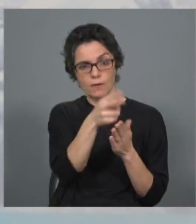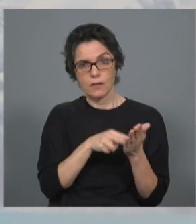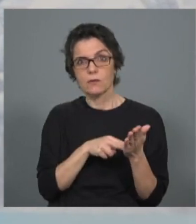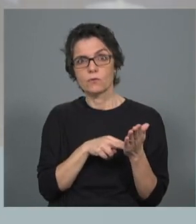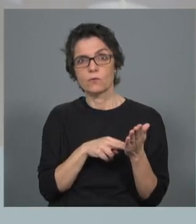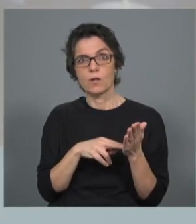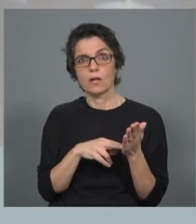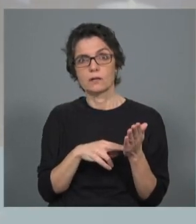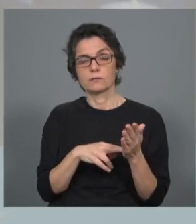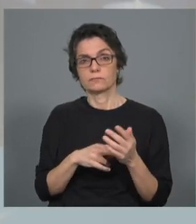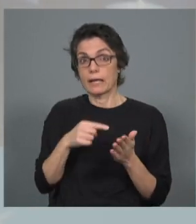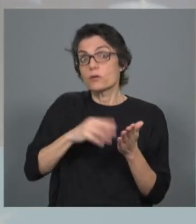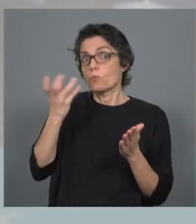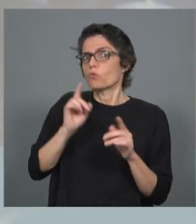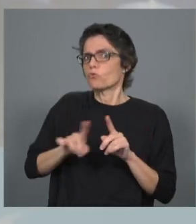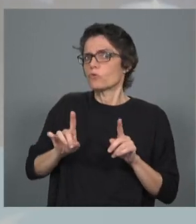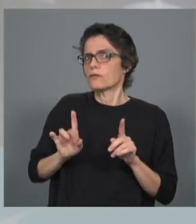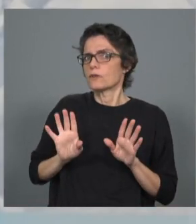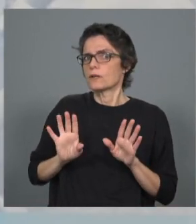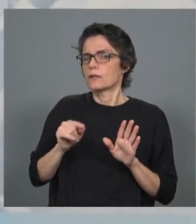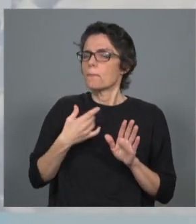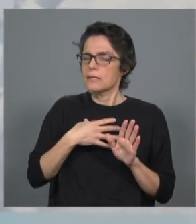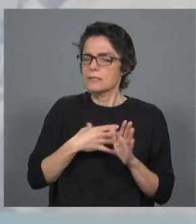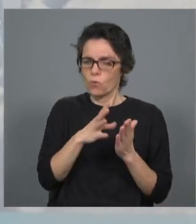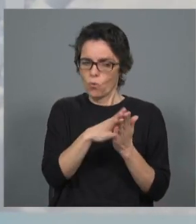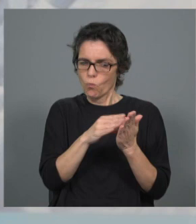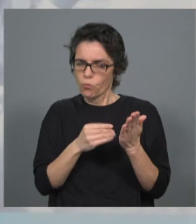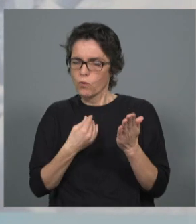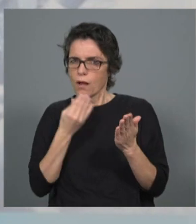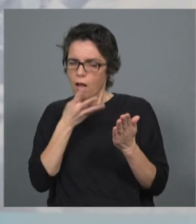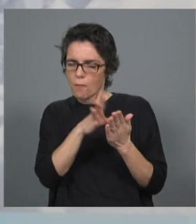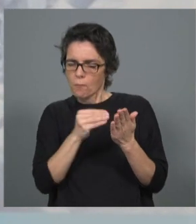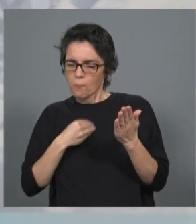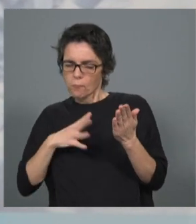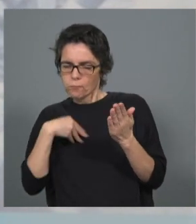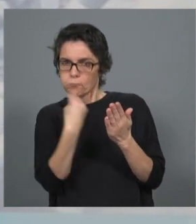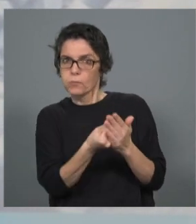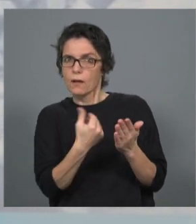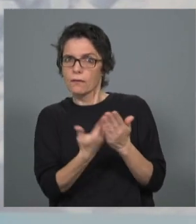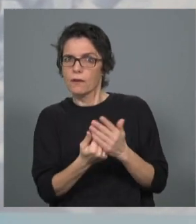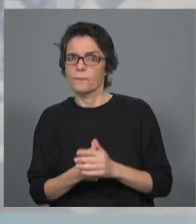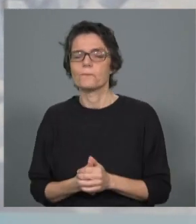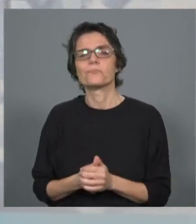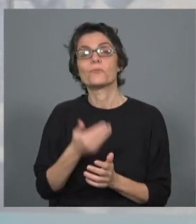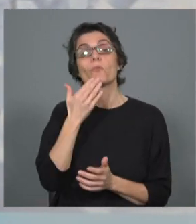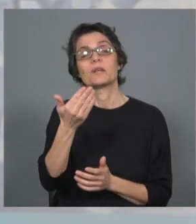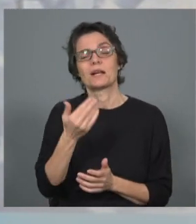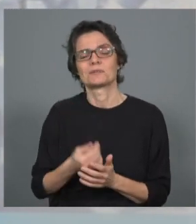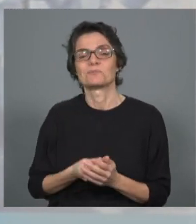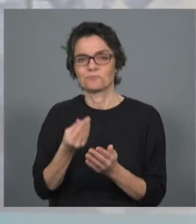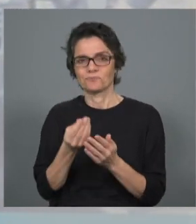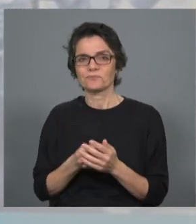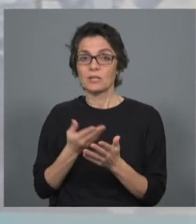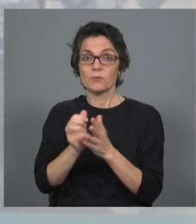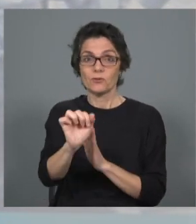mas devo dizer que fui marcado por esse livro. De facto, o valor e o poder da literatura, não é que está em causa. Agradeço-lhe essa proposta também para o dia de hoje e o facto de ter estado